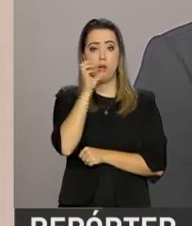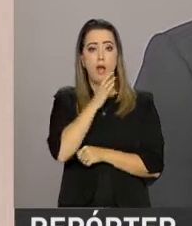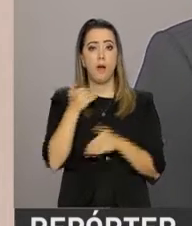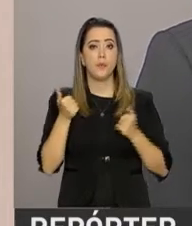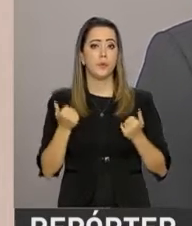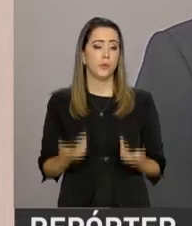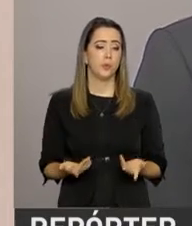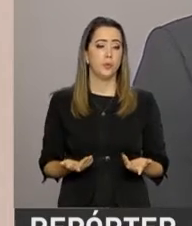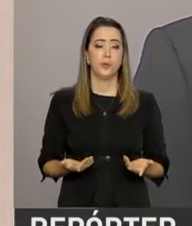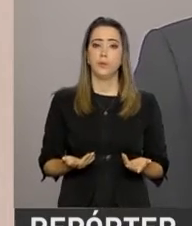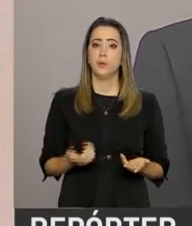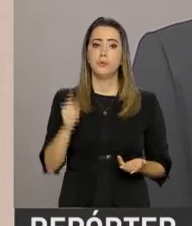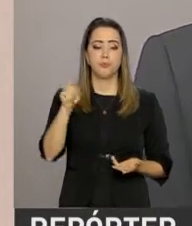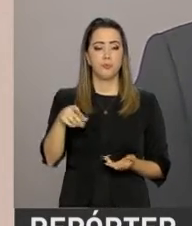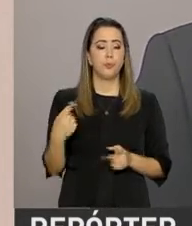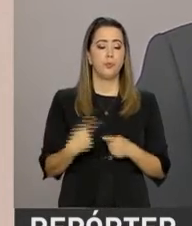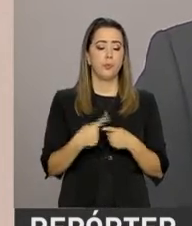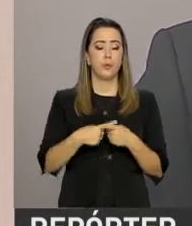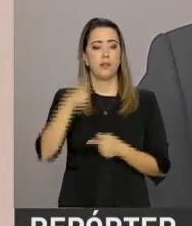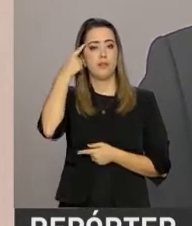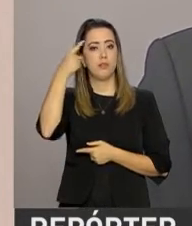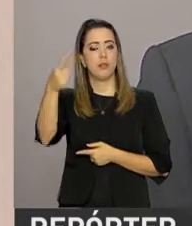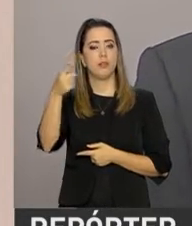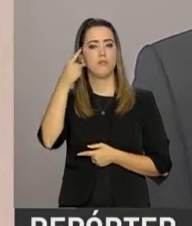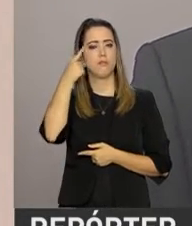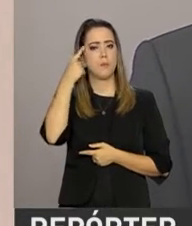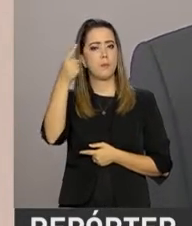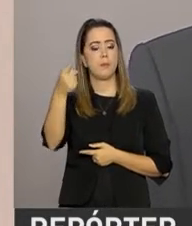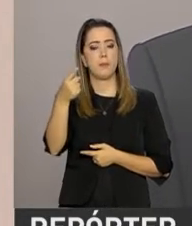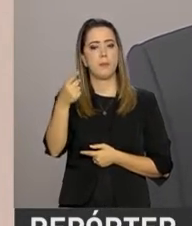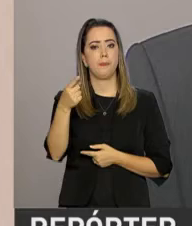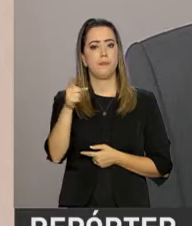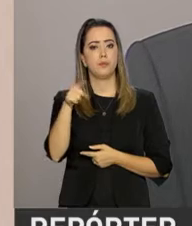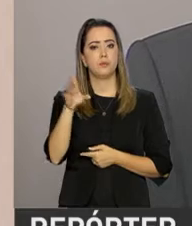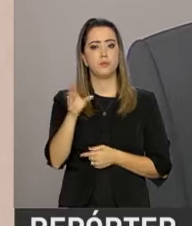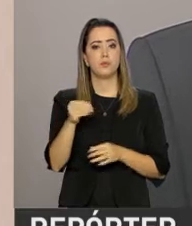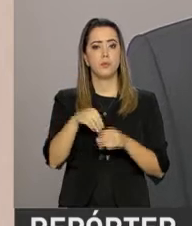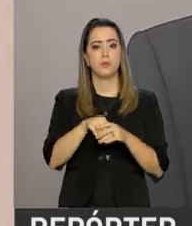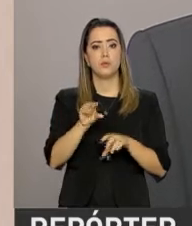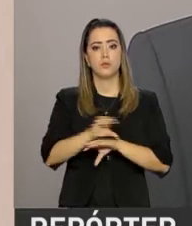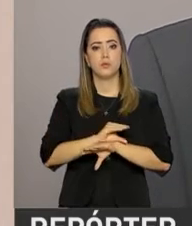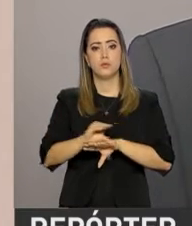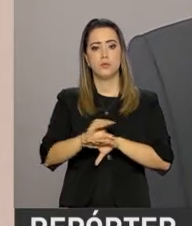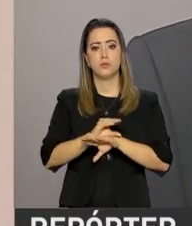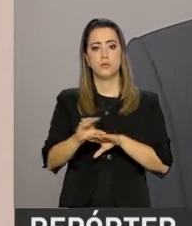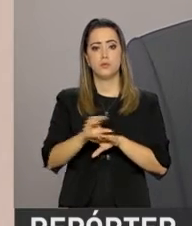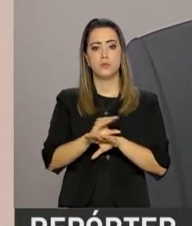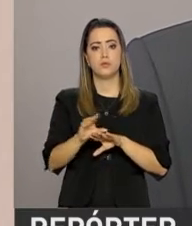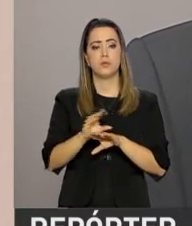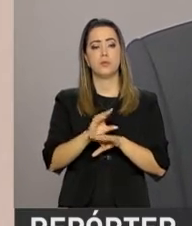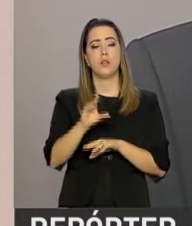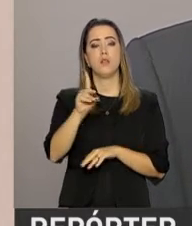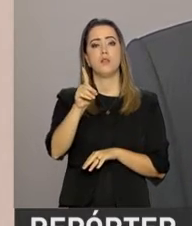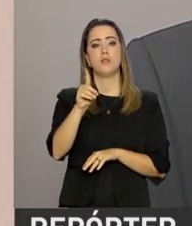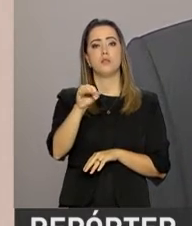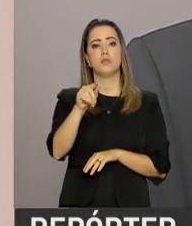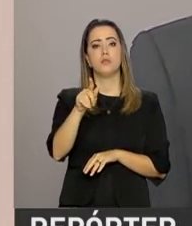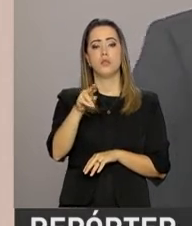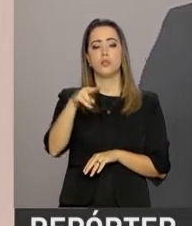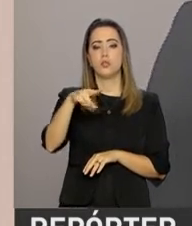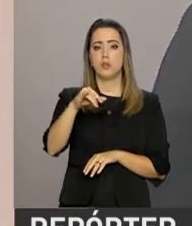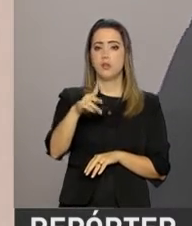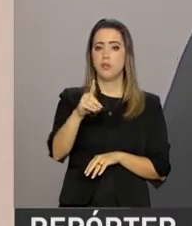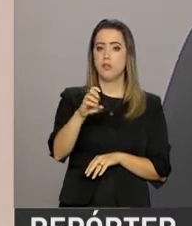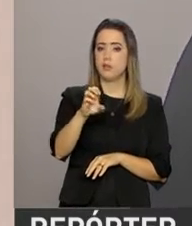rápido, né? Isso está muito ligado à ideia, interessante, à ideia constitucional, da dignidade da pessoa humana.